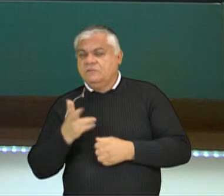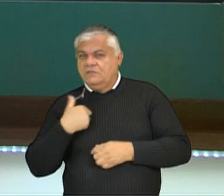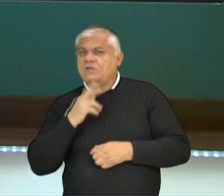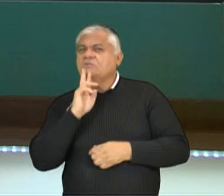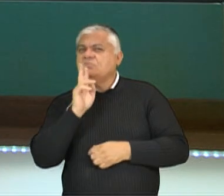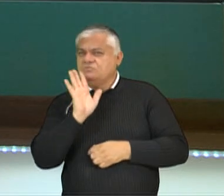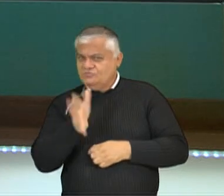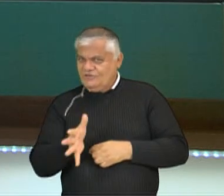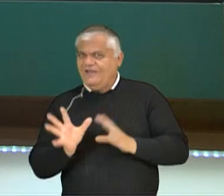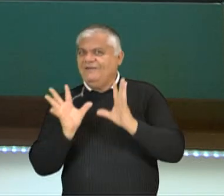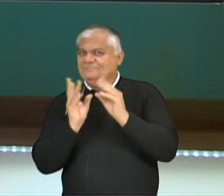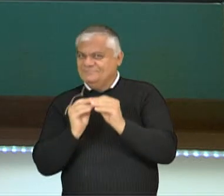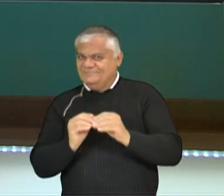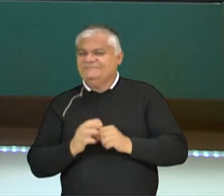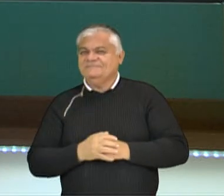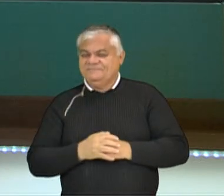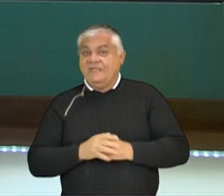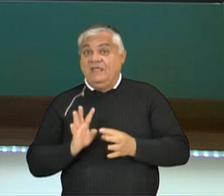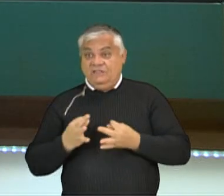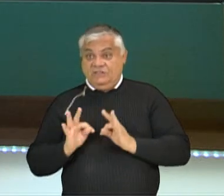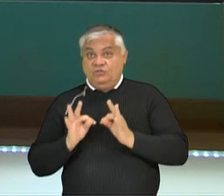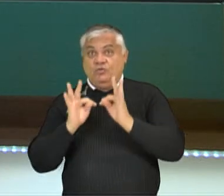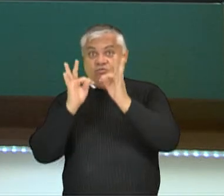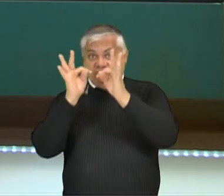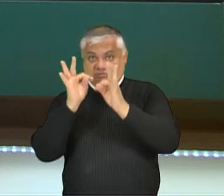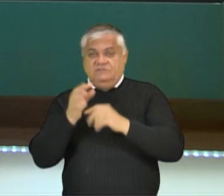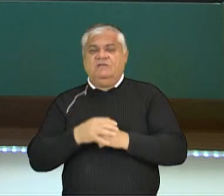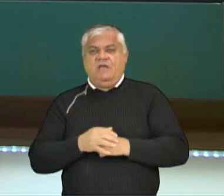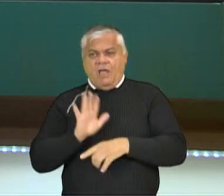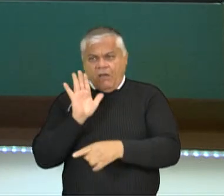maneira sucinta aqui, né? A tecnologia responde muita